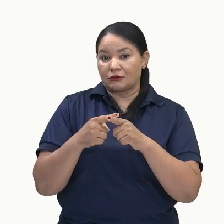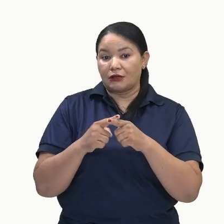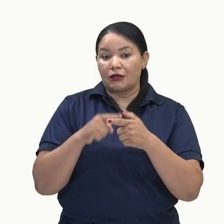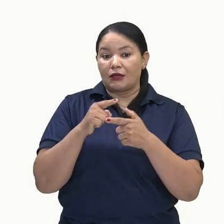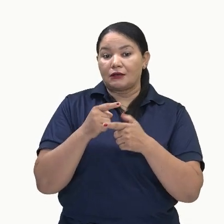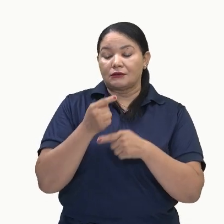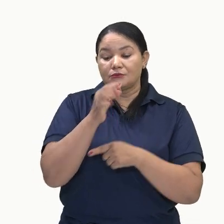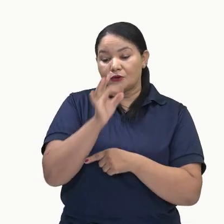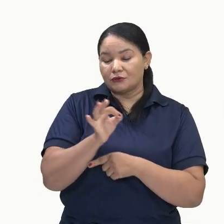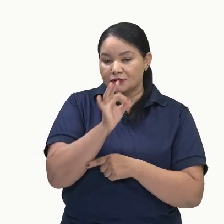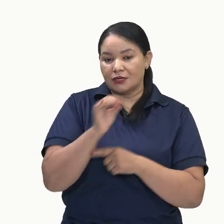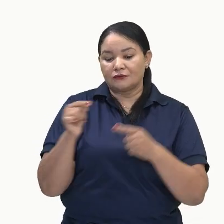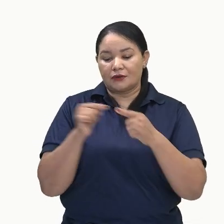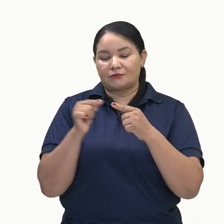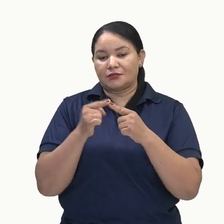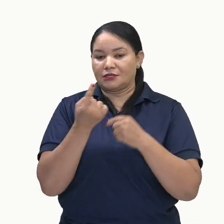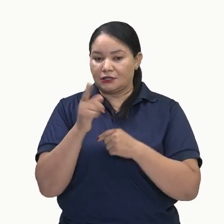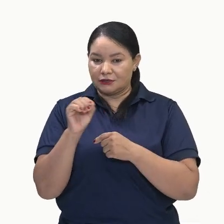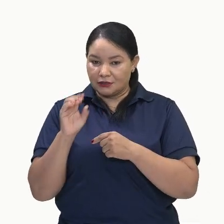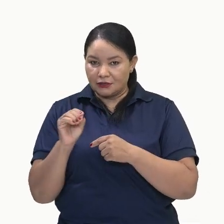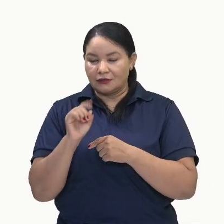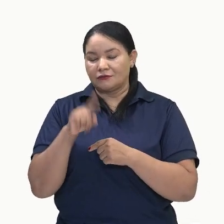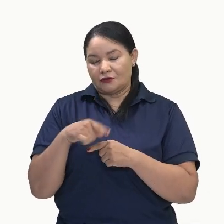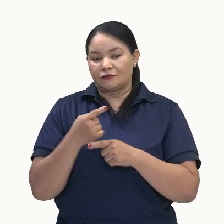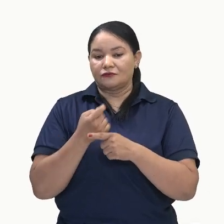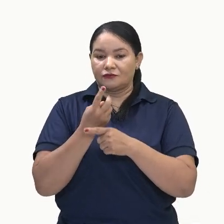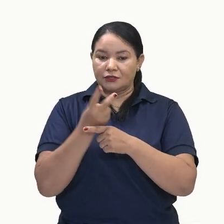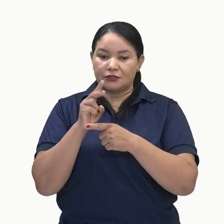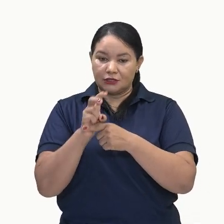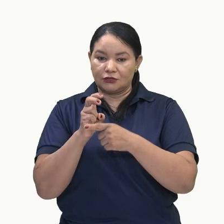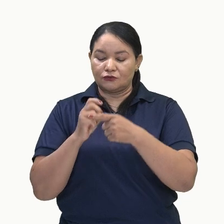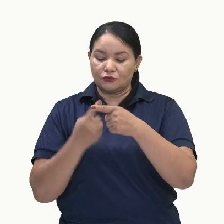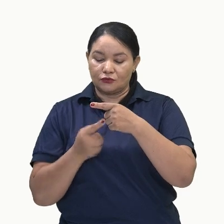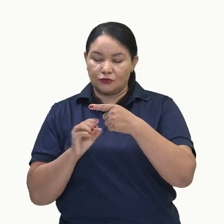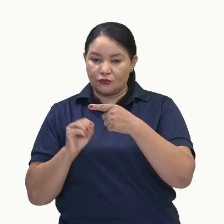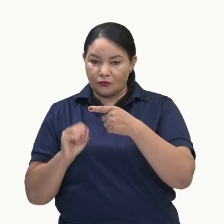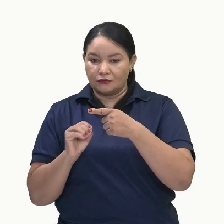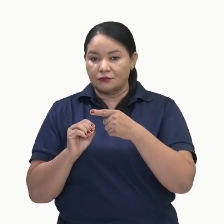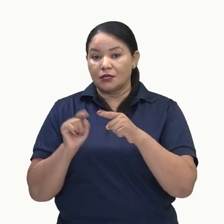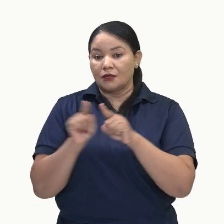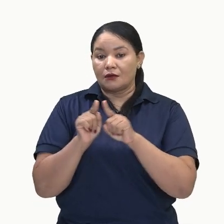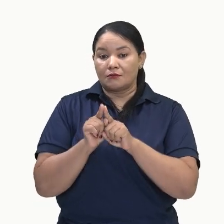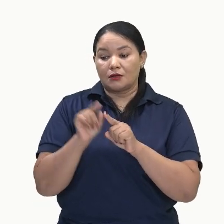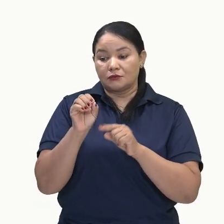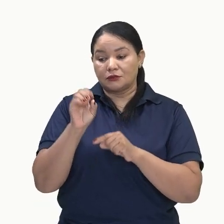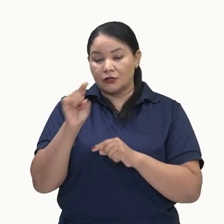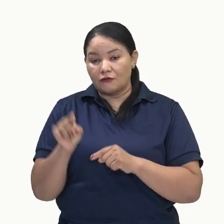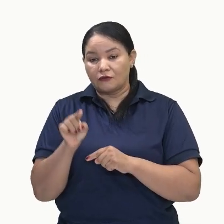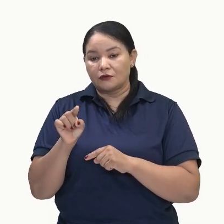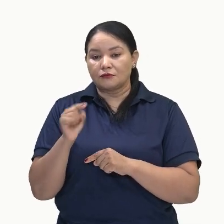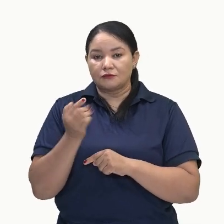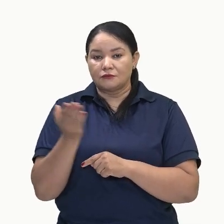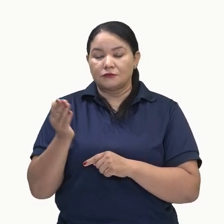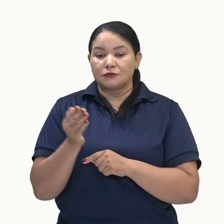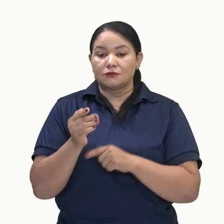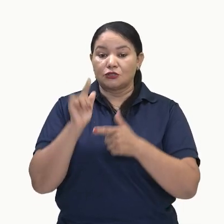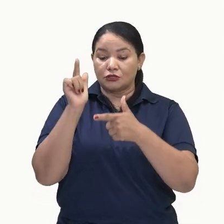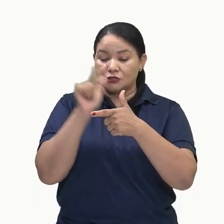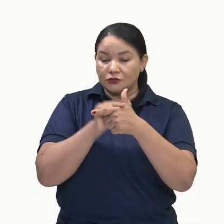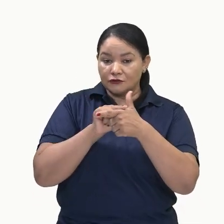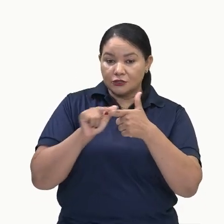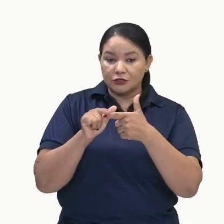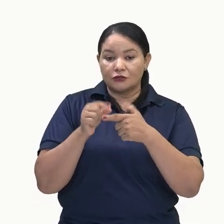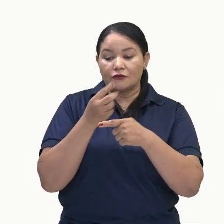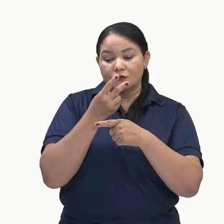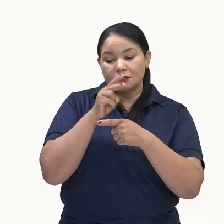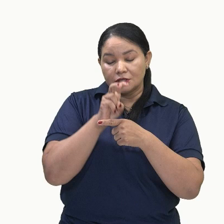dizer por 100. Então, 25 sobre 100. E ainda podemos representar na forma decimal. E dividindo 25